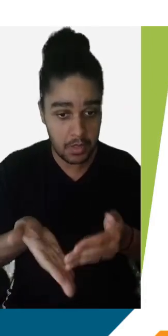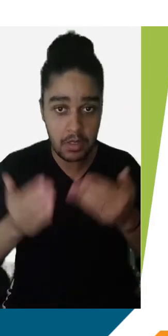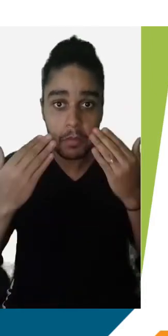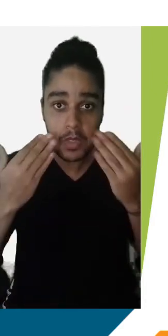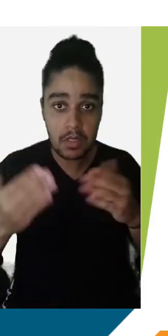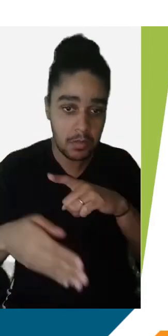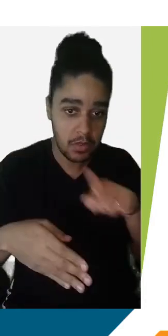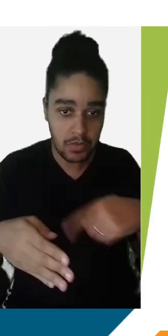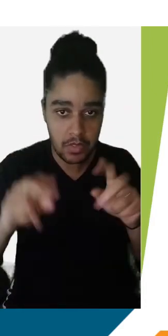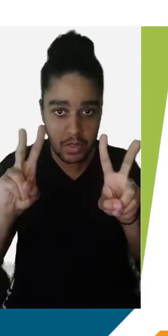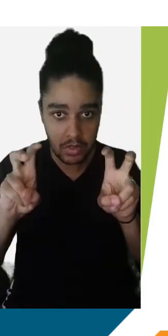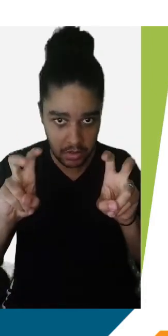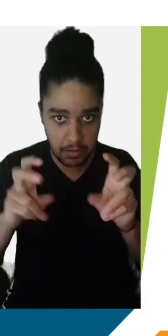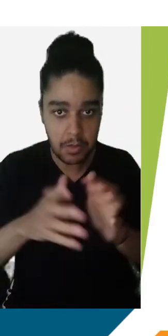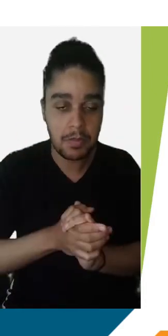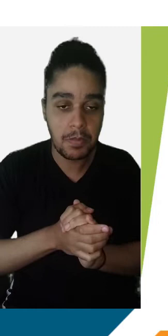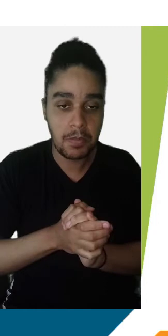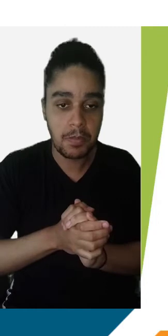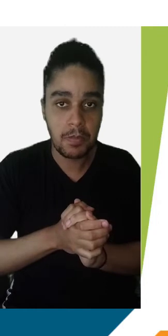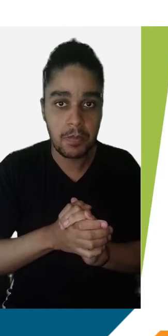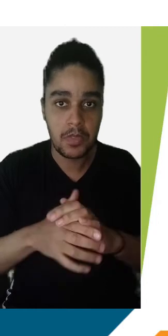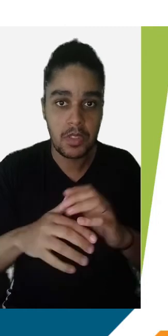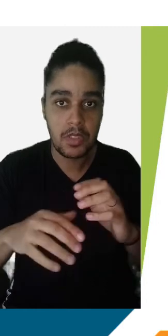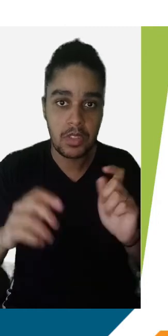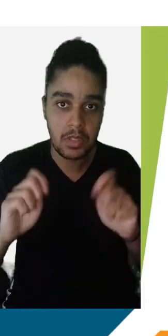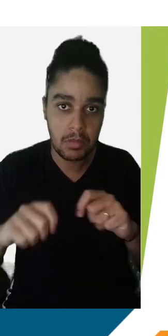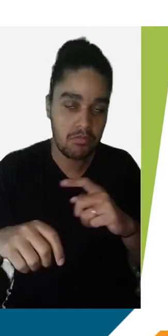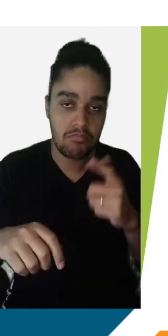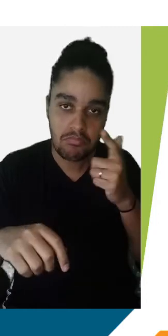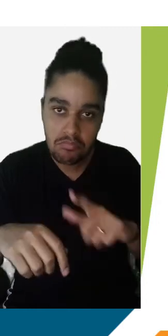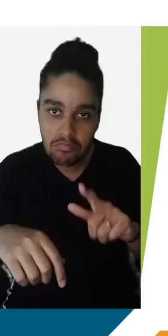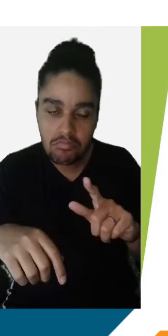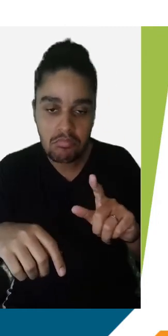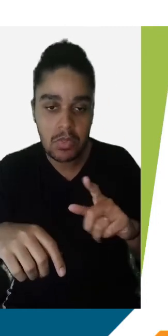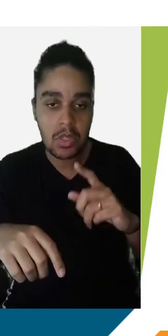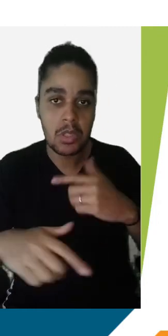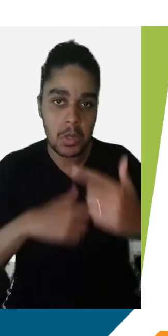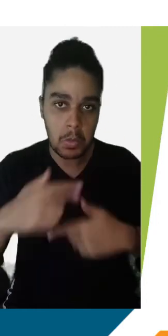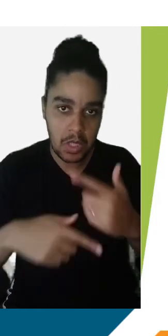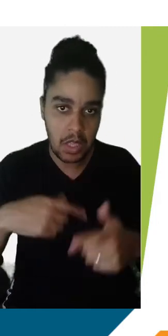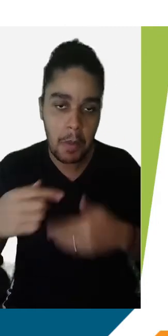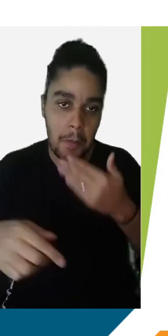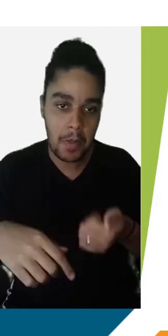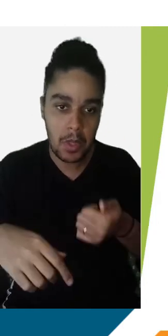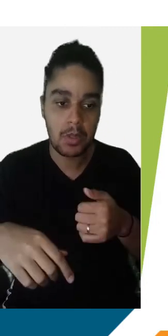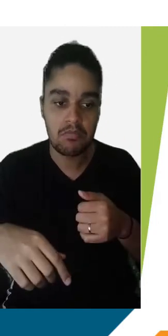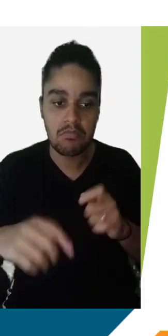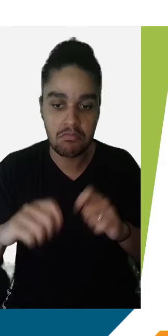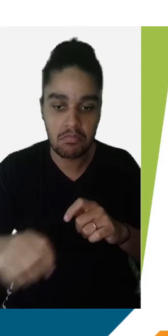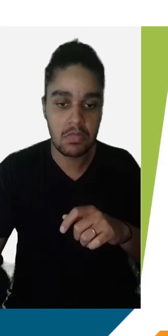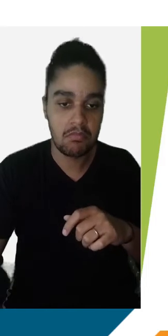a apresentar os temas para vocês de uma maneira que a gente consiga trabalhar da melhor maneira possível dentro do